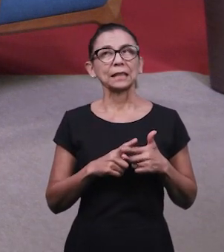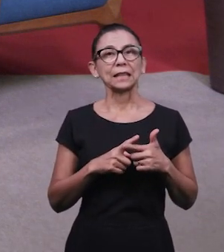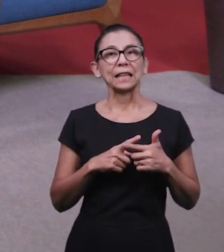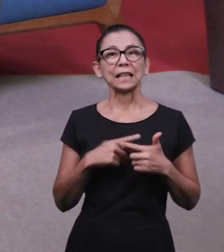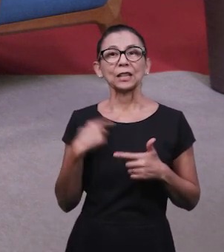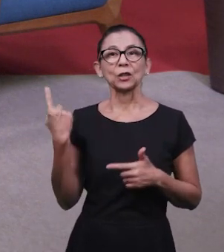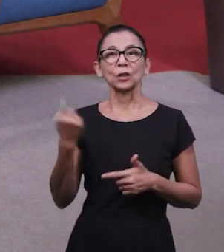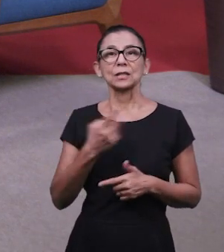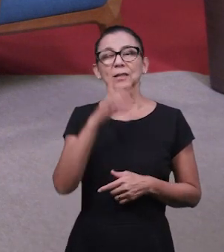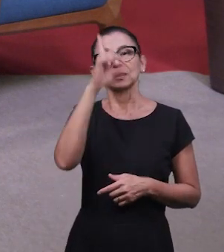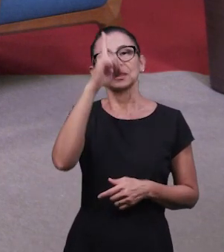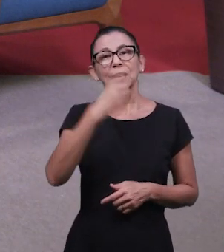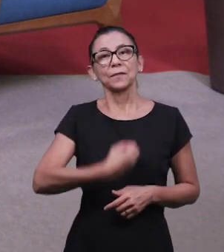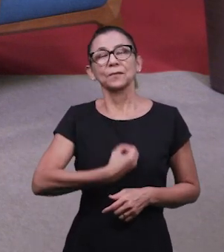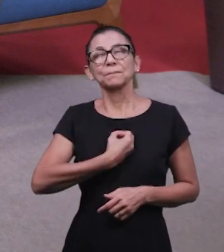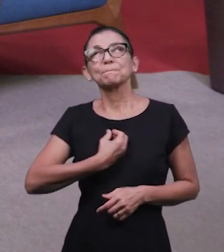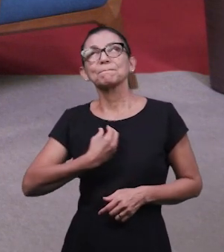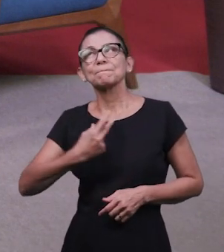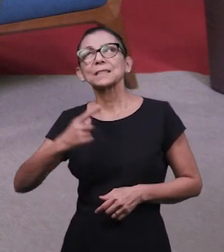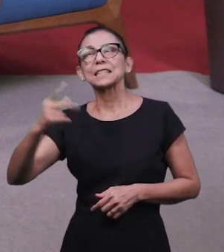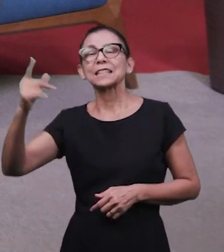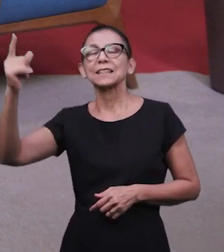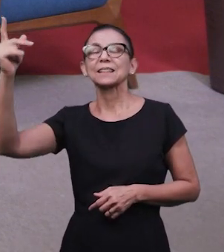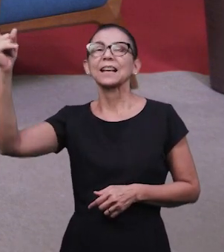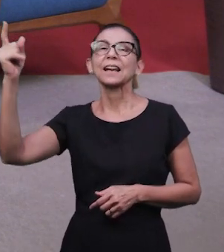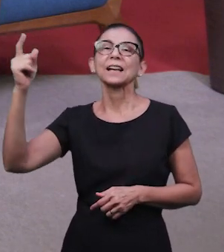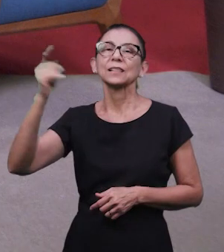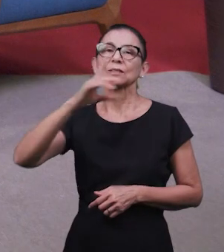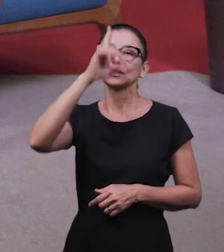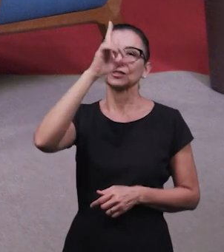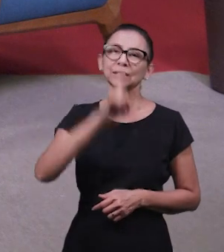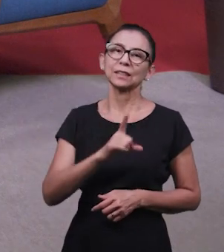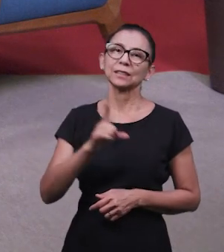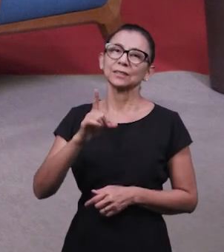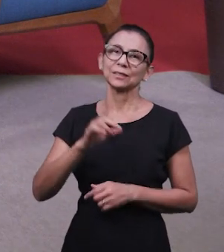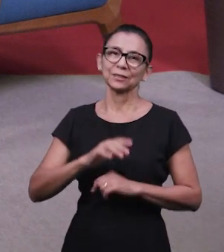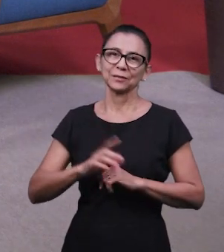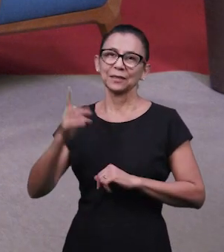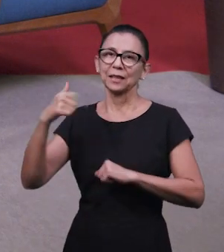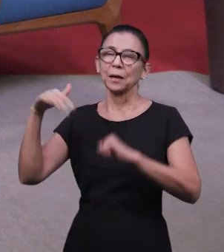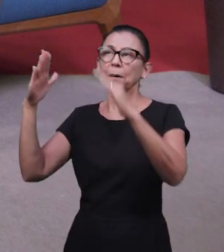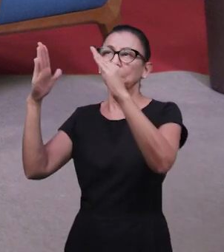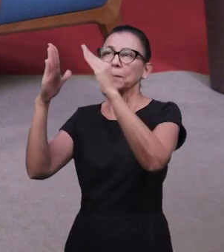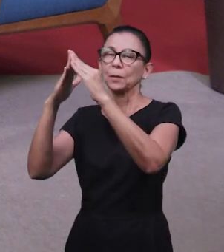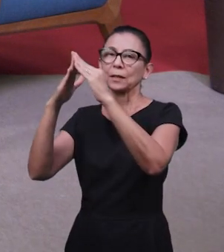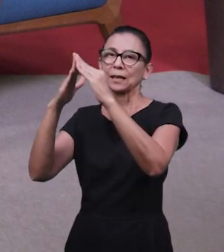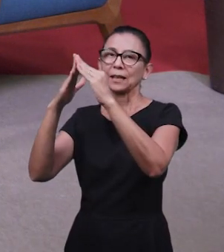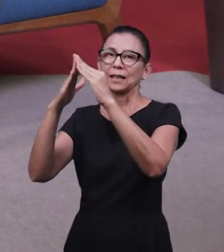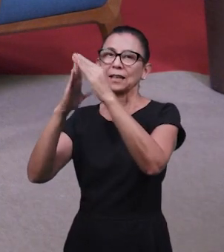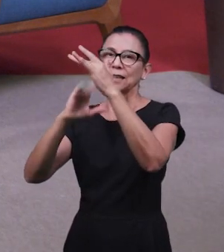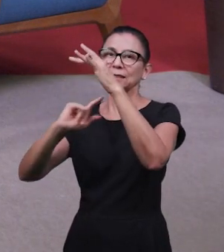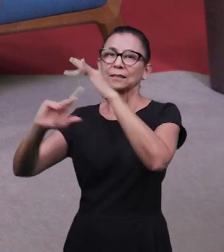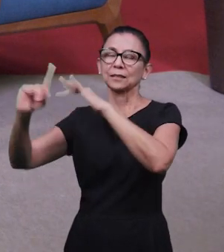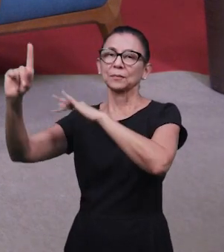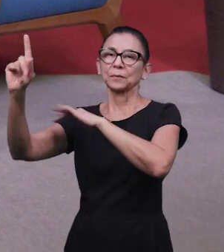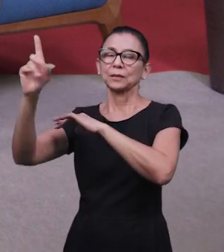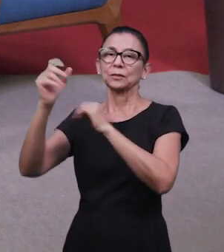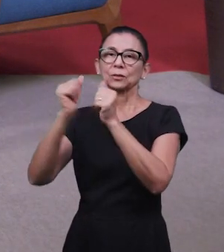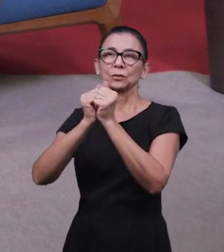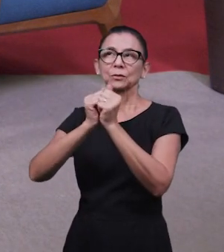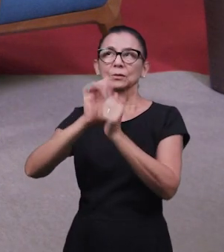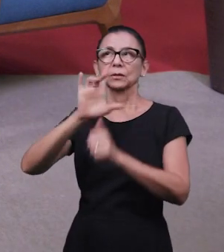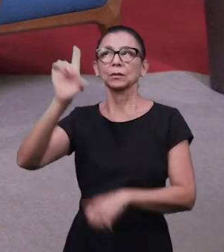início, Gênesis, até o último livro da Bíblia, que é o Apocalipse, e não tem fim. Por que não tem fim? Porque